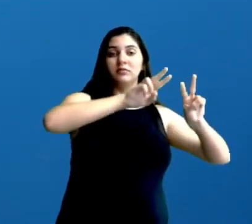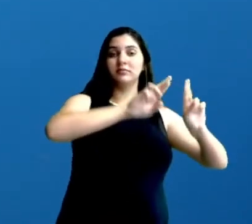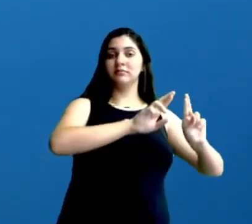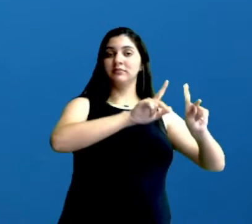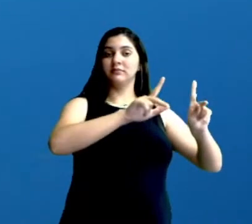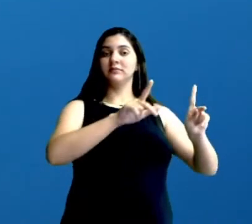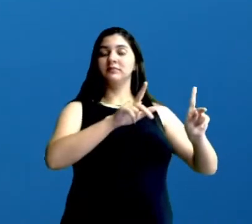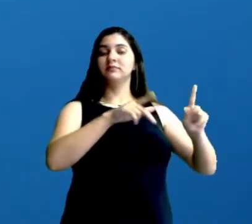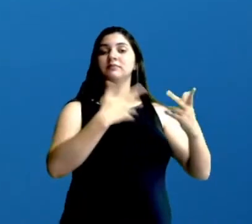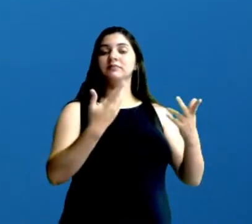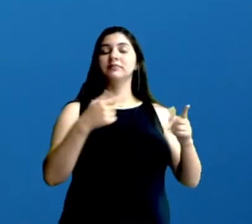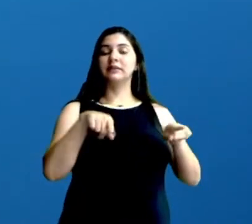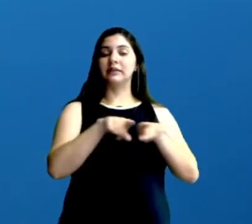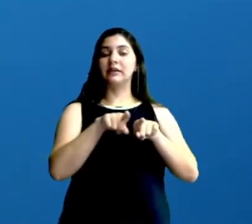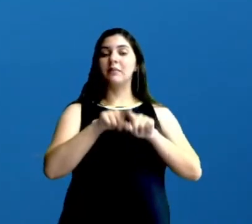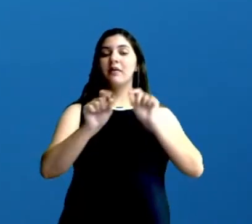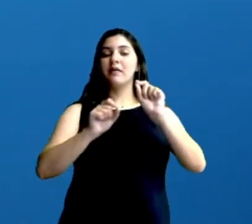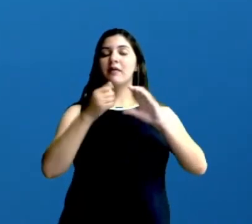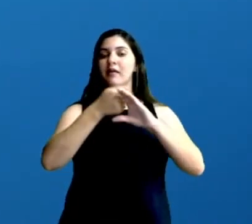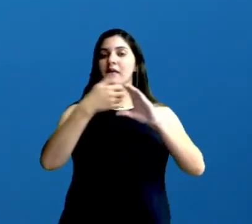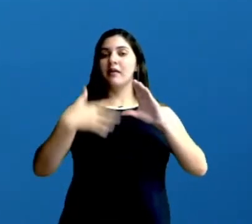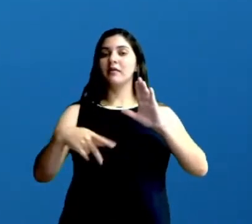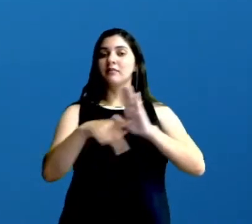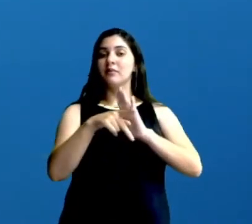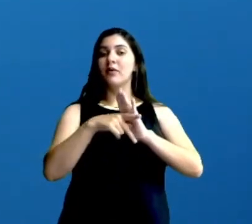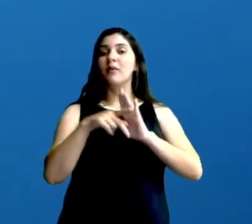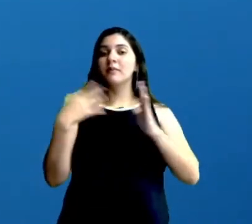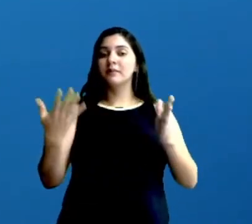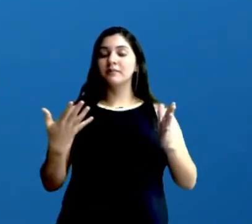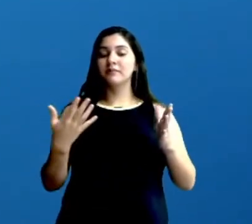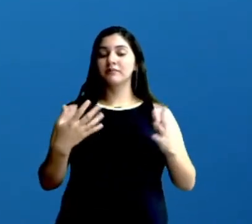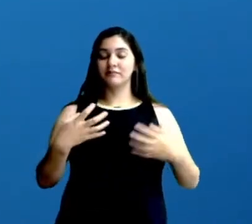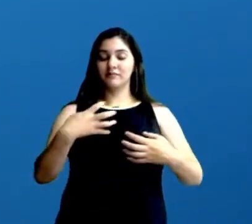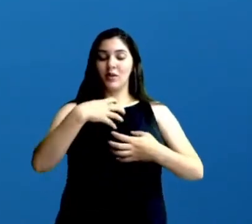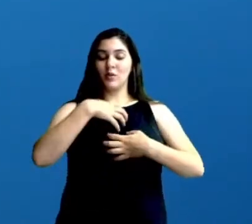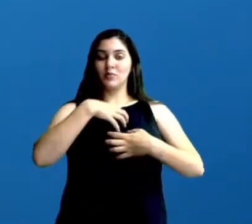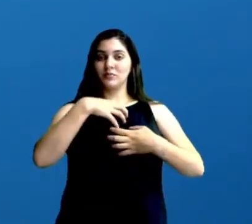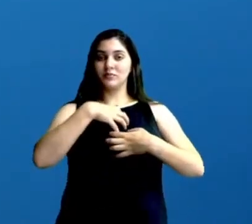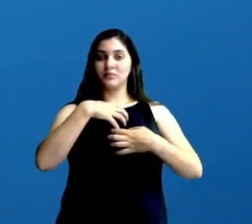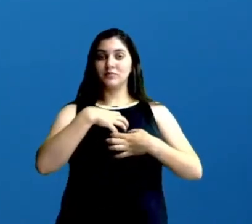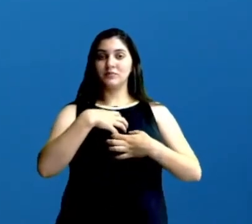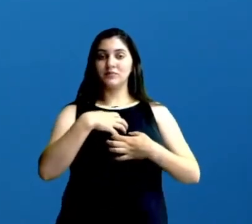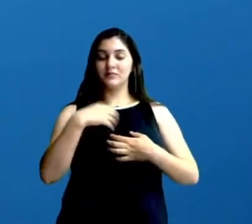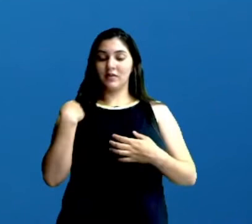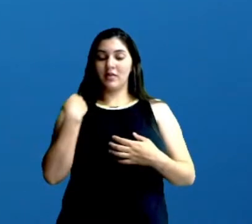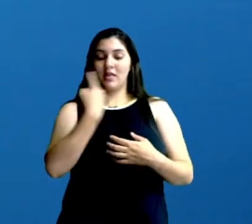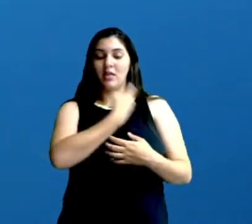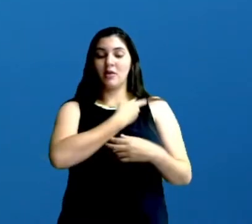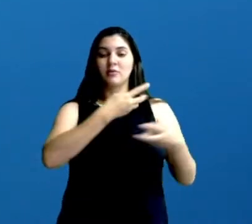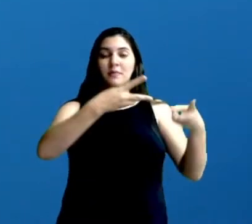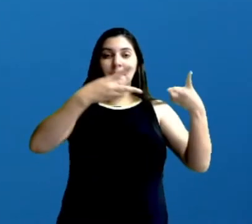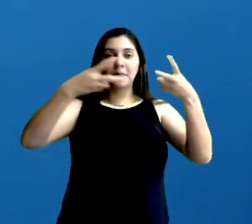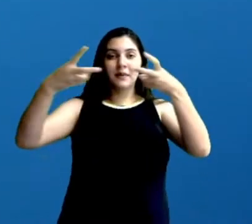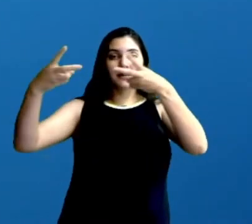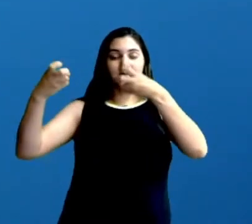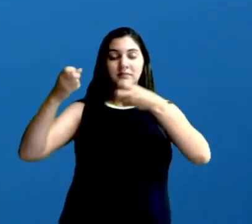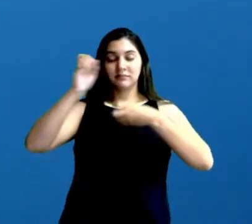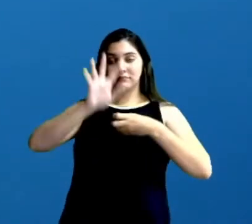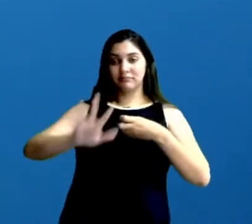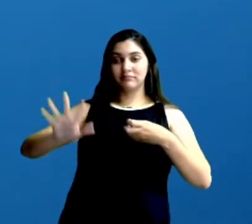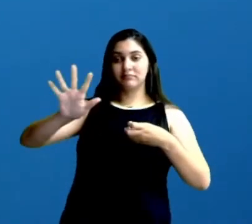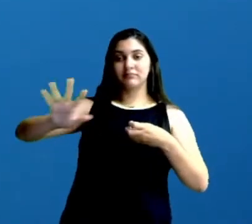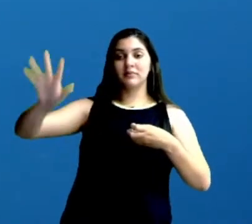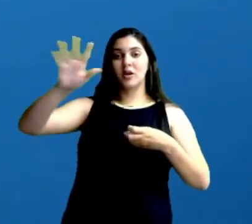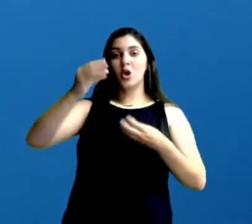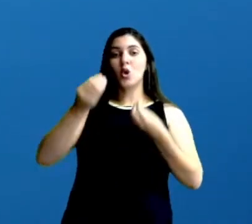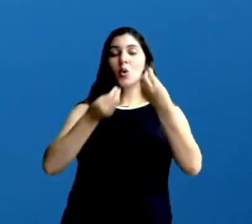forma. Isso também são os elementos que fazem essa questão dos sentidos, né? Na nossa percepção da paisagem, de